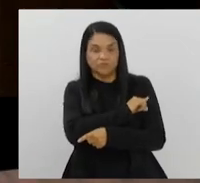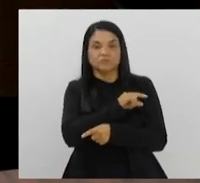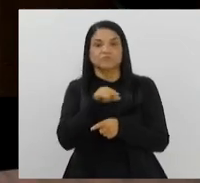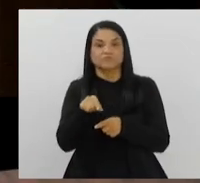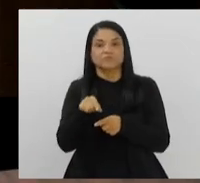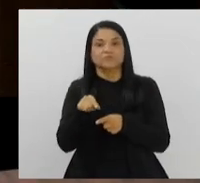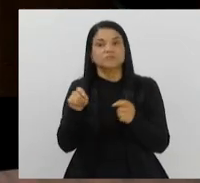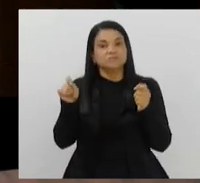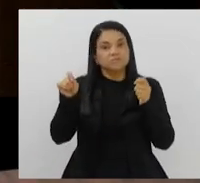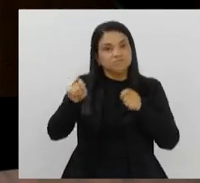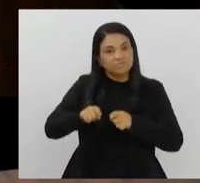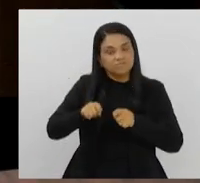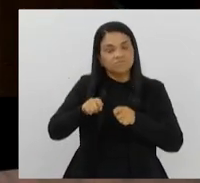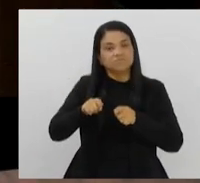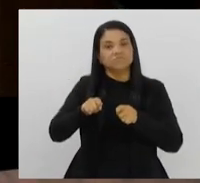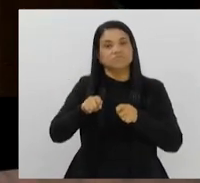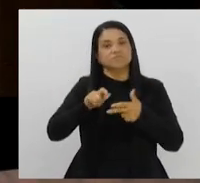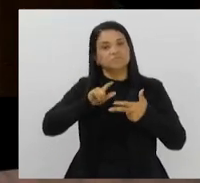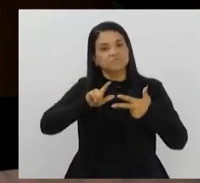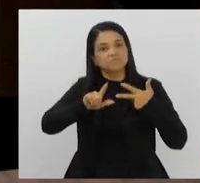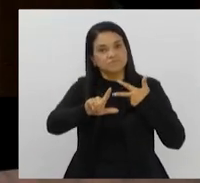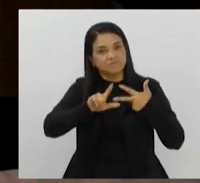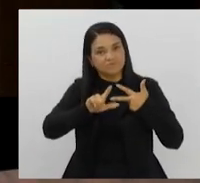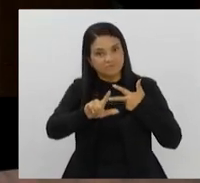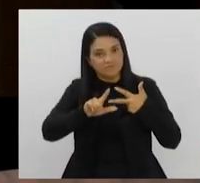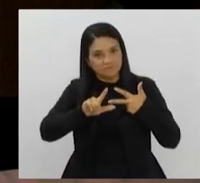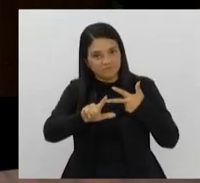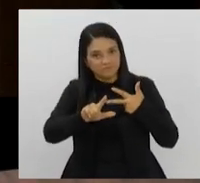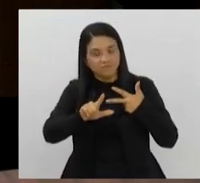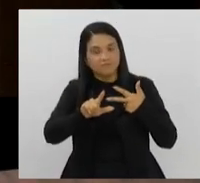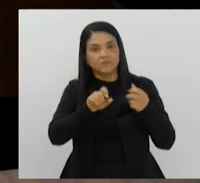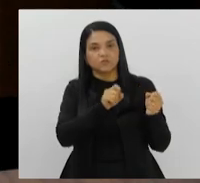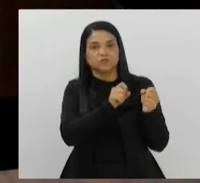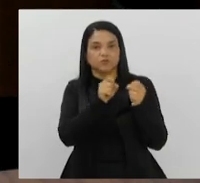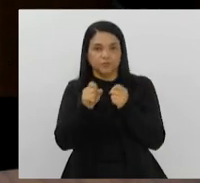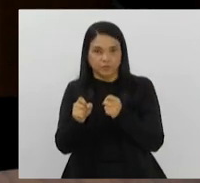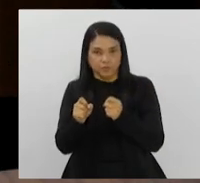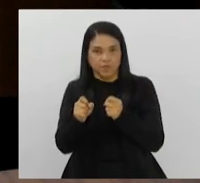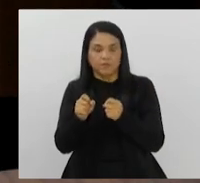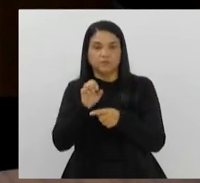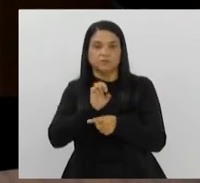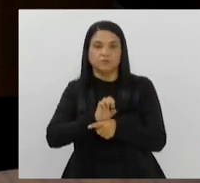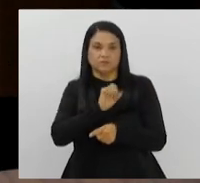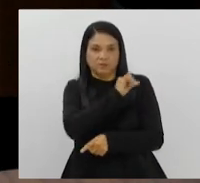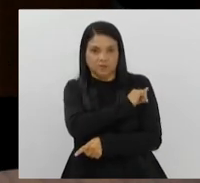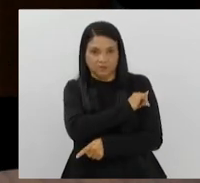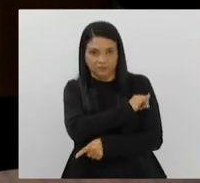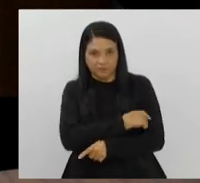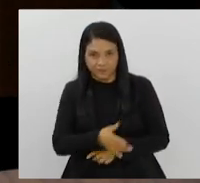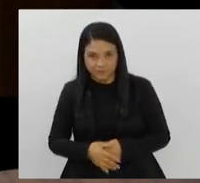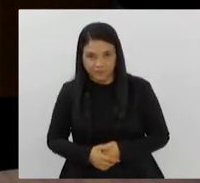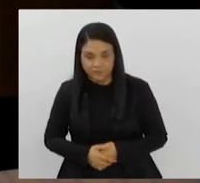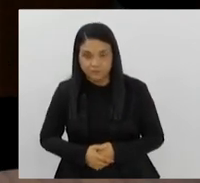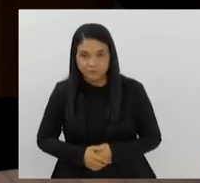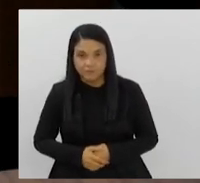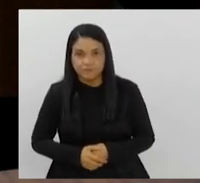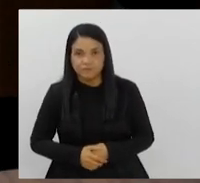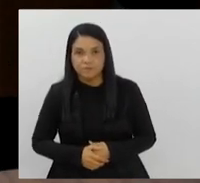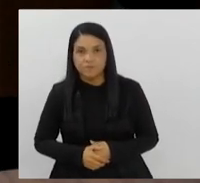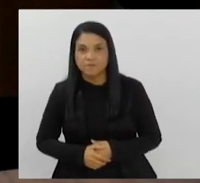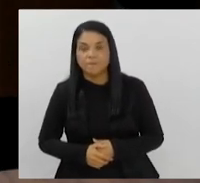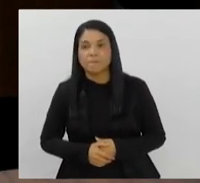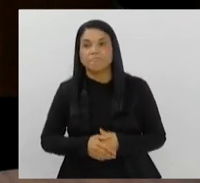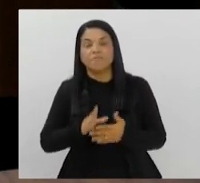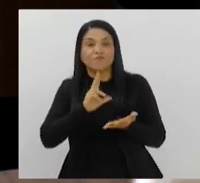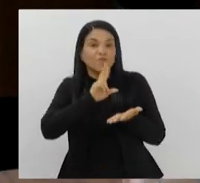as possibilidades legislativas dos poderes legislativos estaduais. E é isso que veio